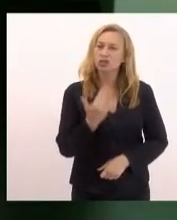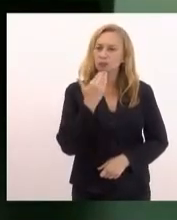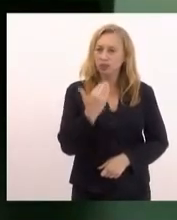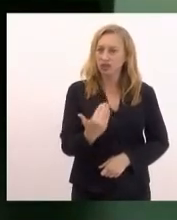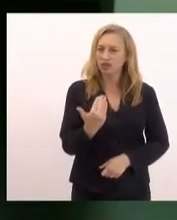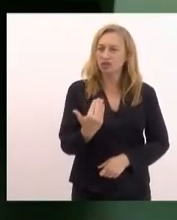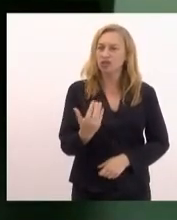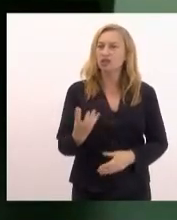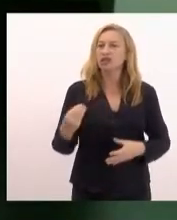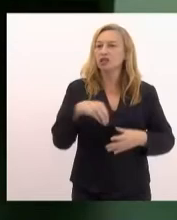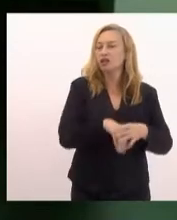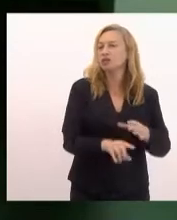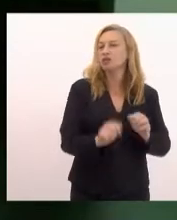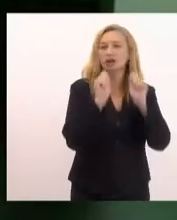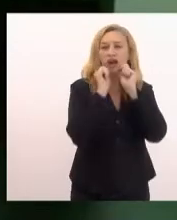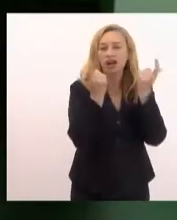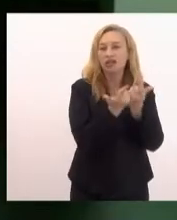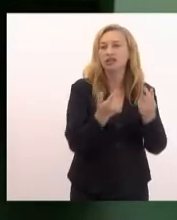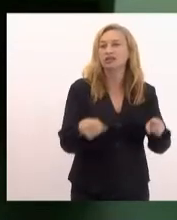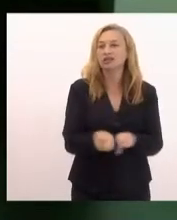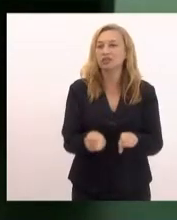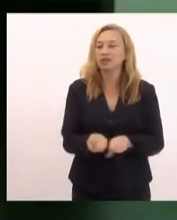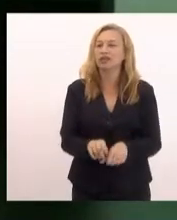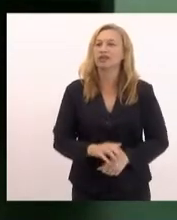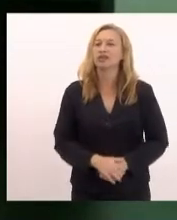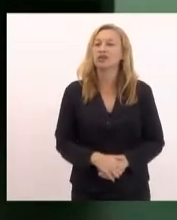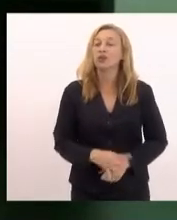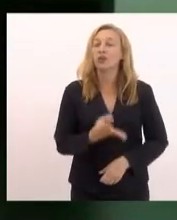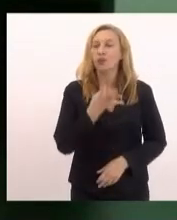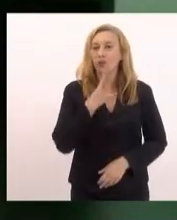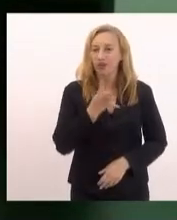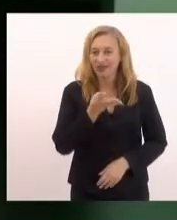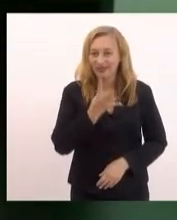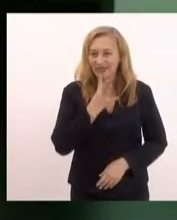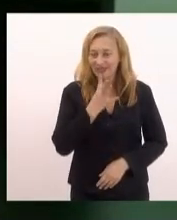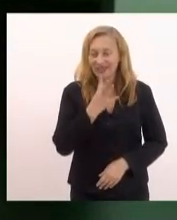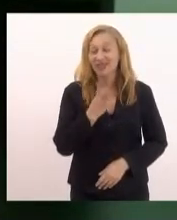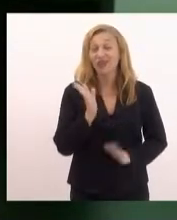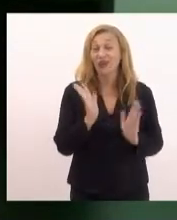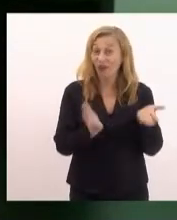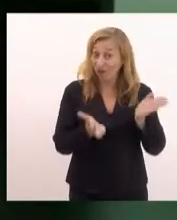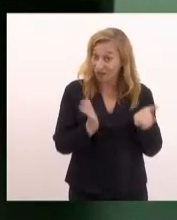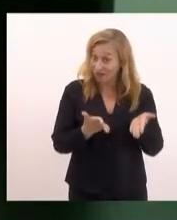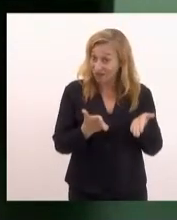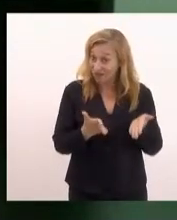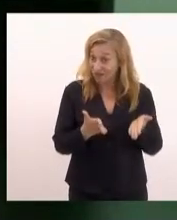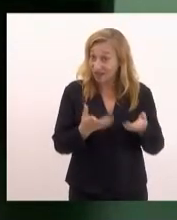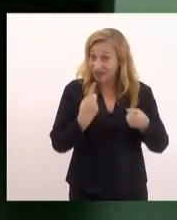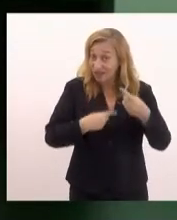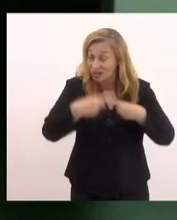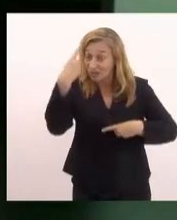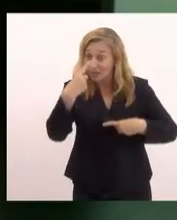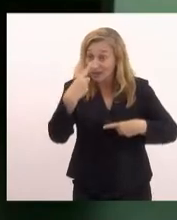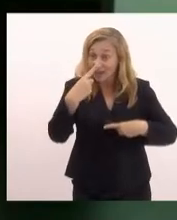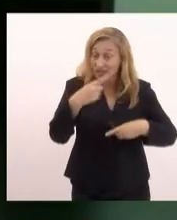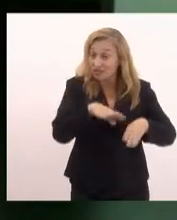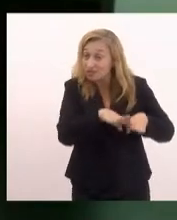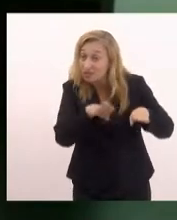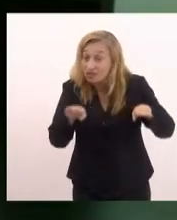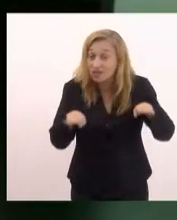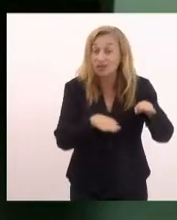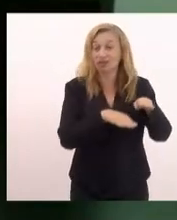pedido dentro da Alerj. E, para além disso, reconhecer que hoje a superação das